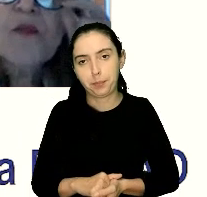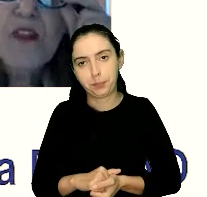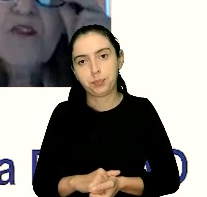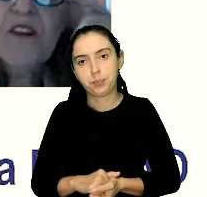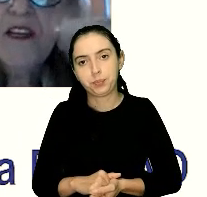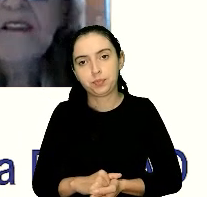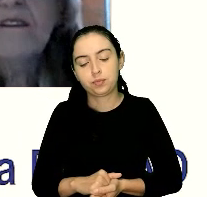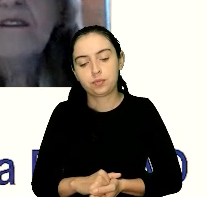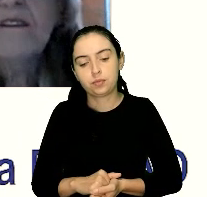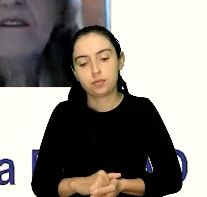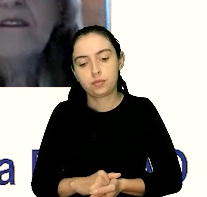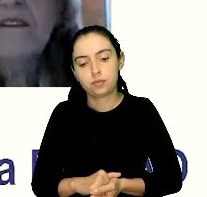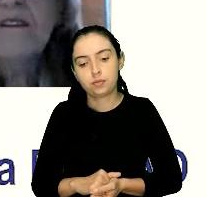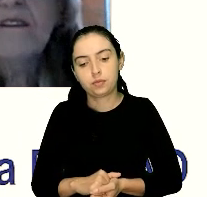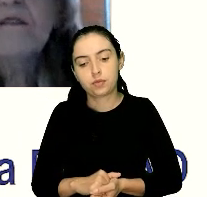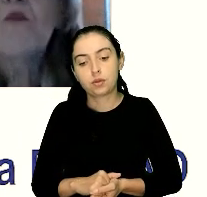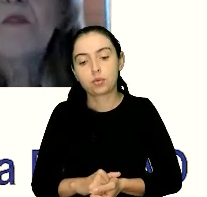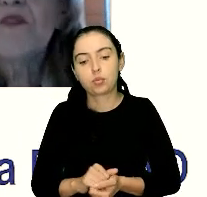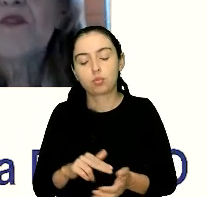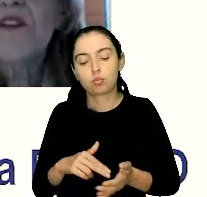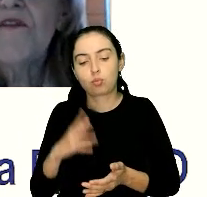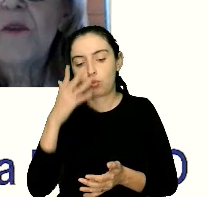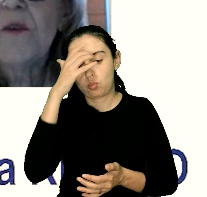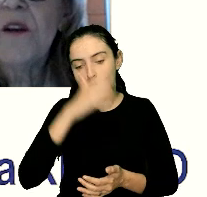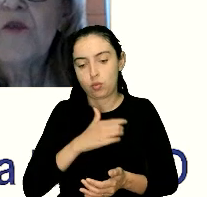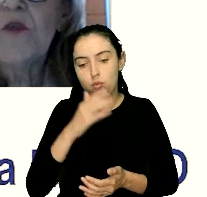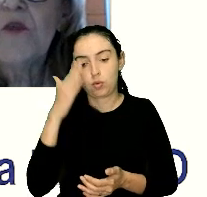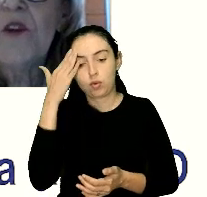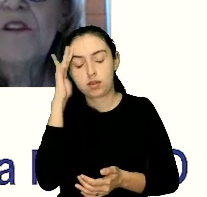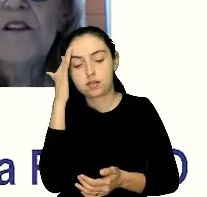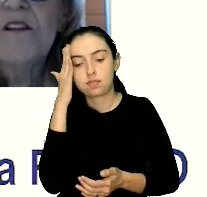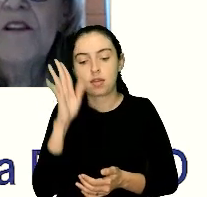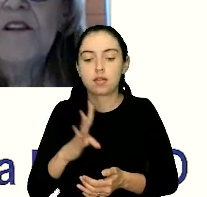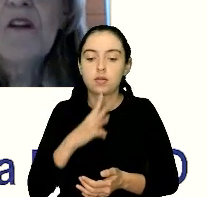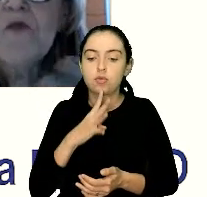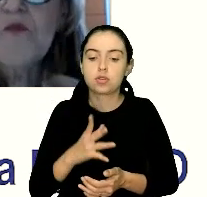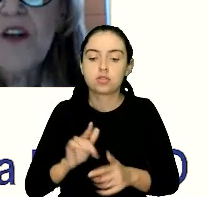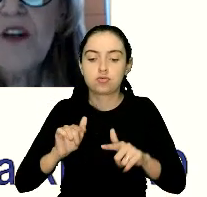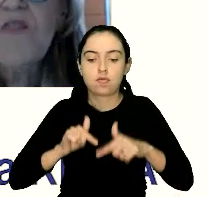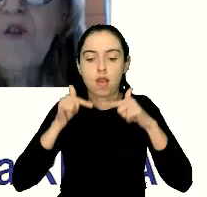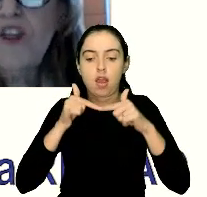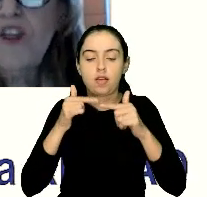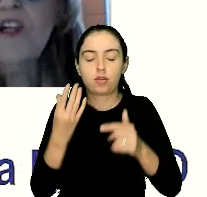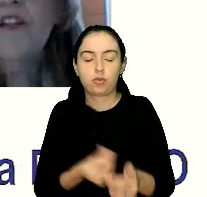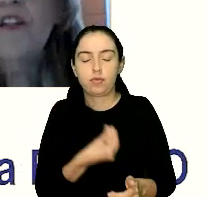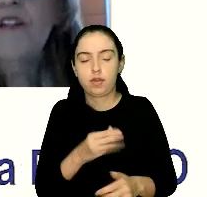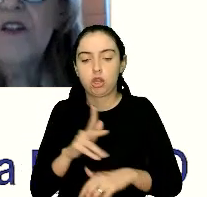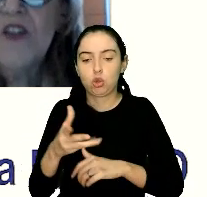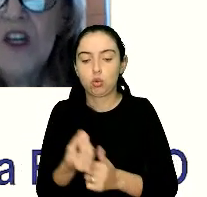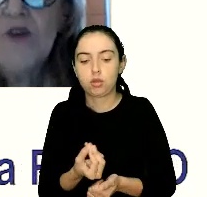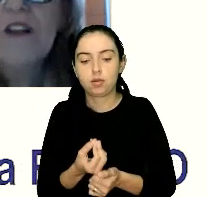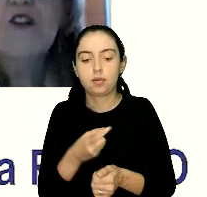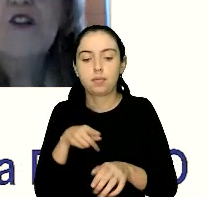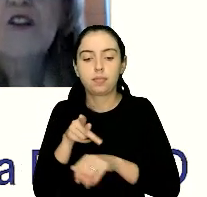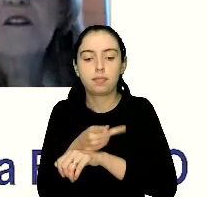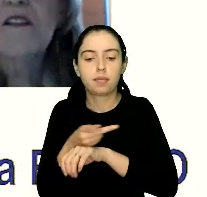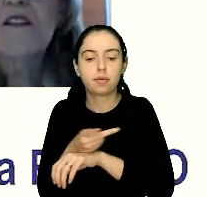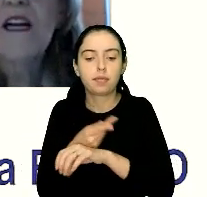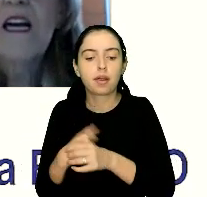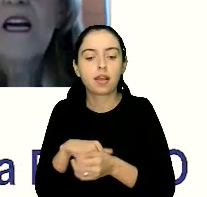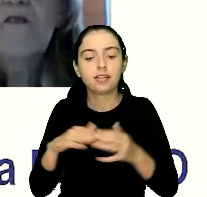O algo, como eu já falei, né, do autoconhecimento é um desafio para toda a vida. Vamos buscar fontes de alegria,